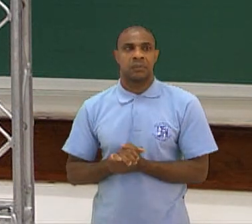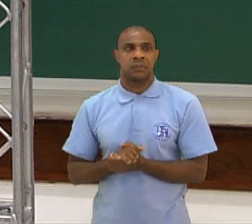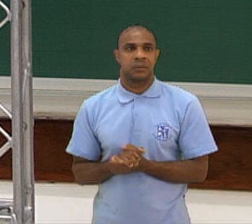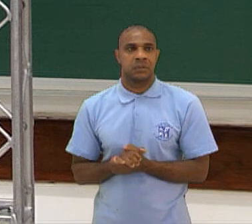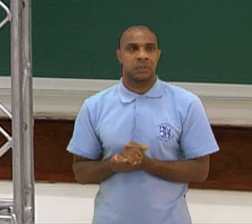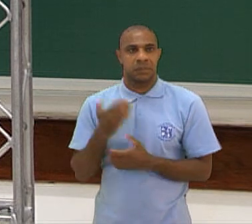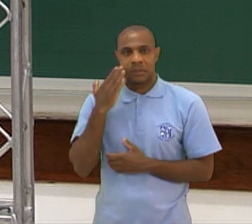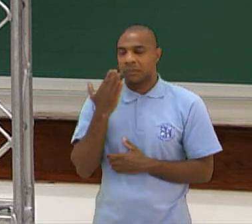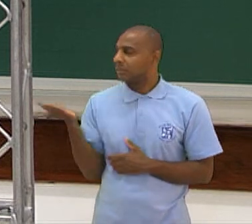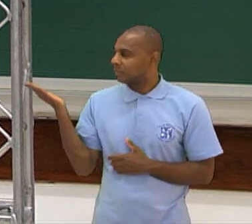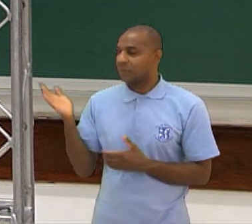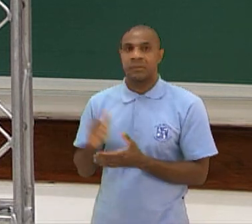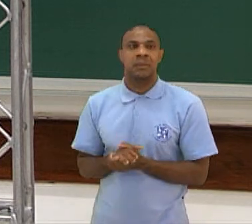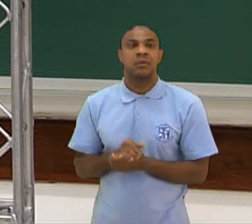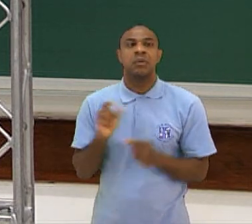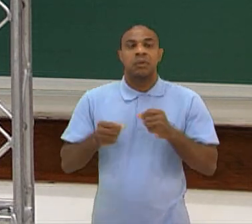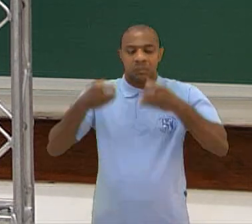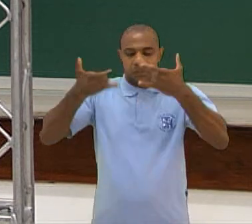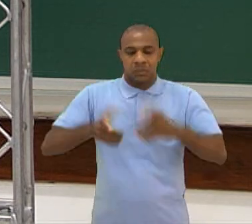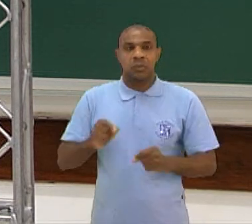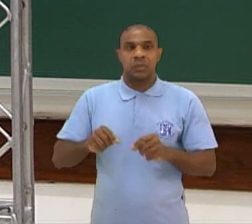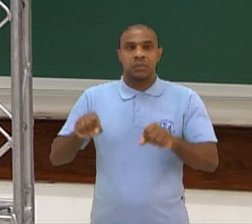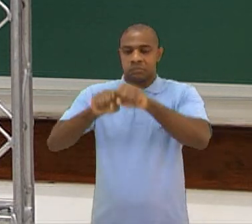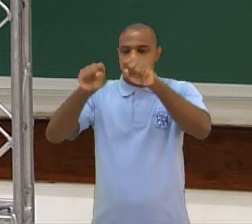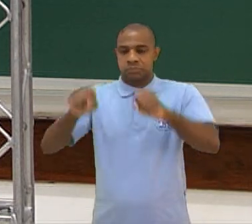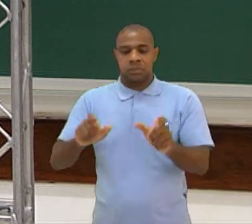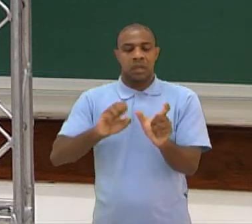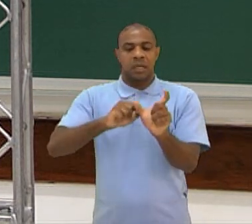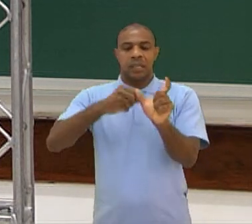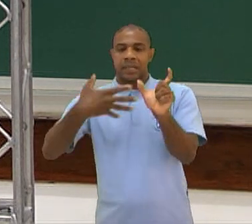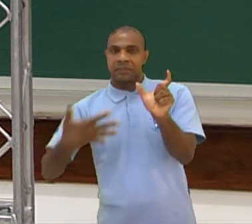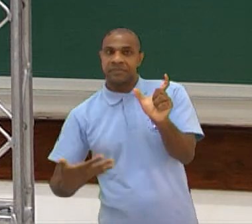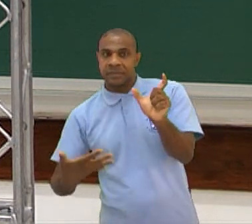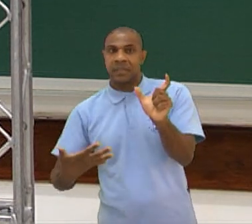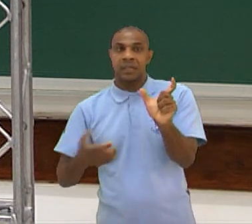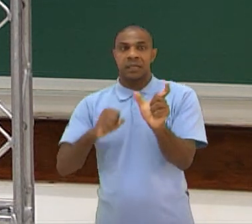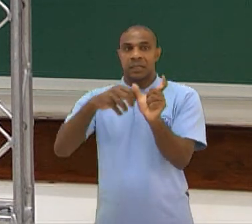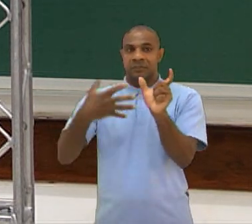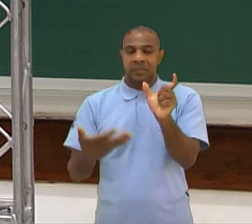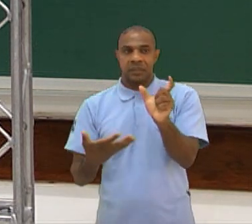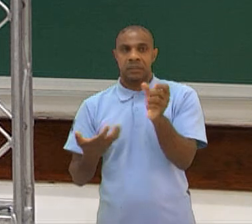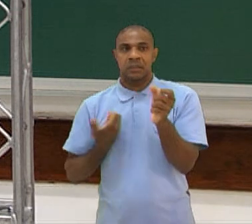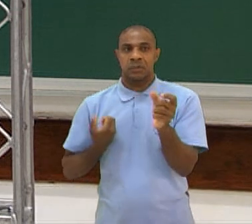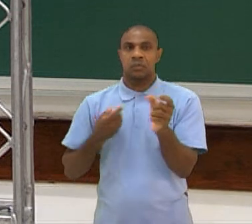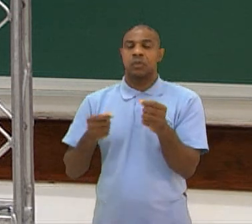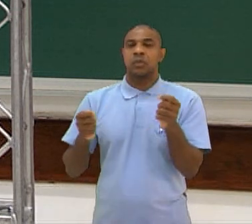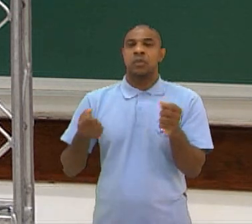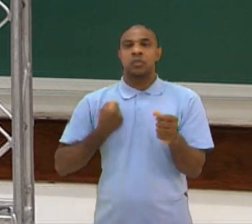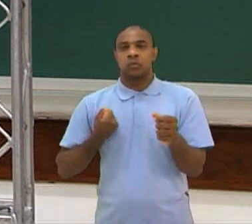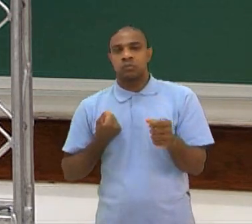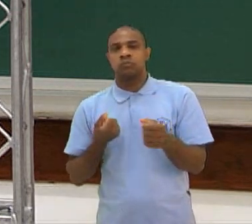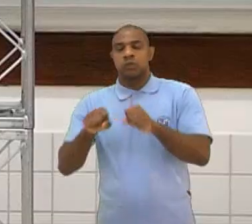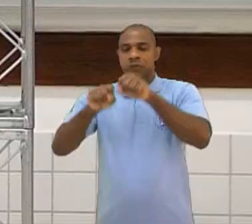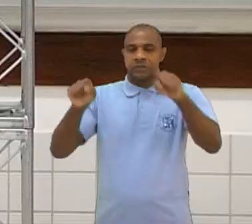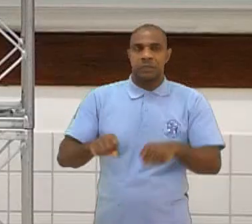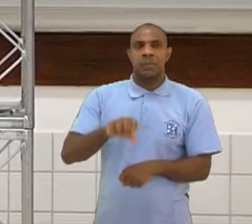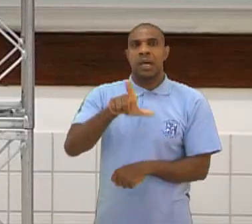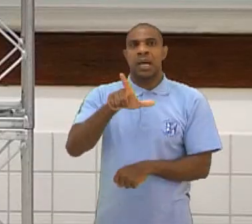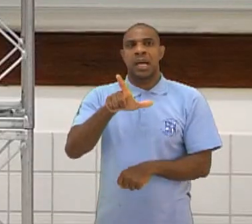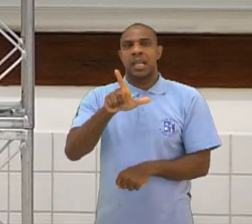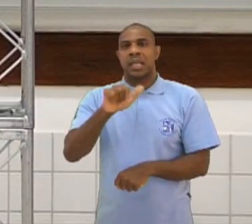só pode ser igual a 4. Isso aqui é a forma padrão, pessoal, quando você está trabalhando com